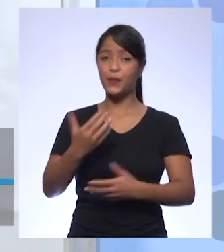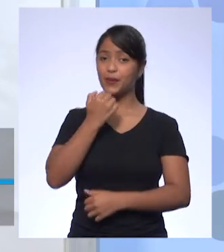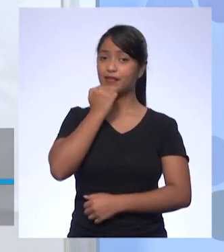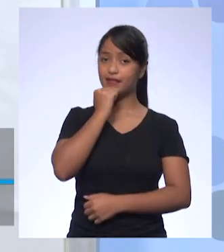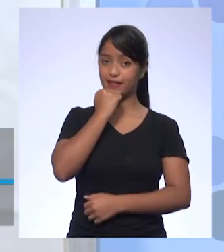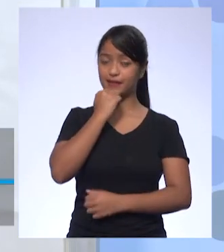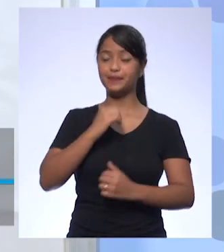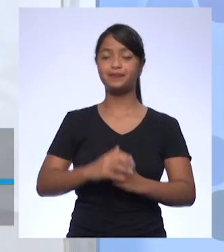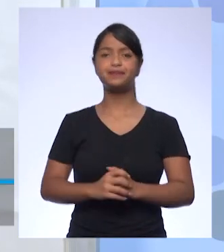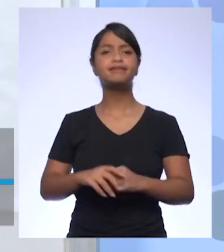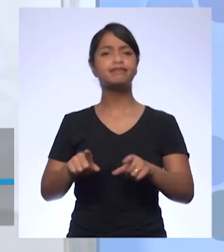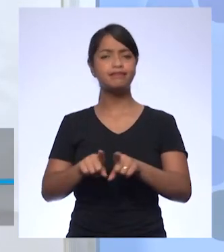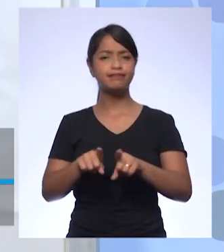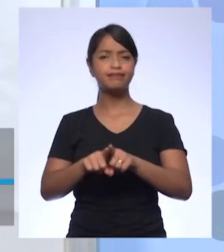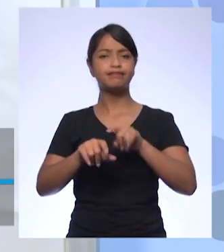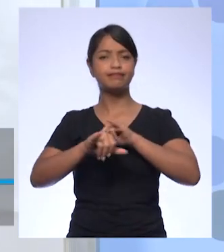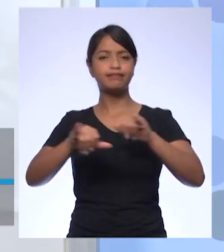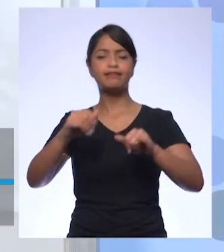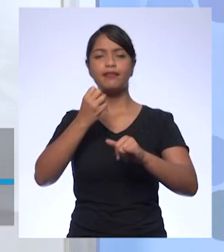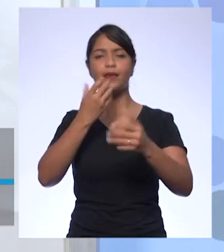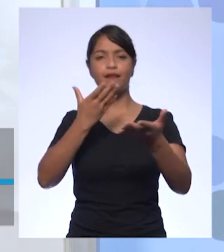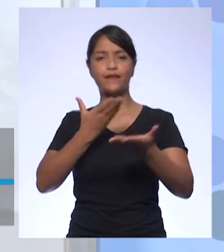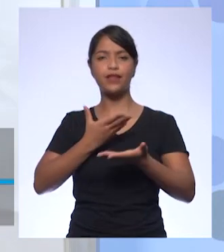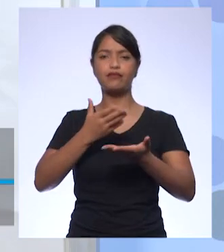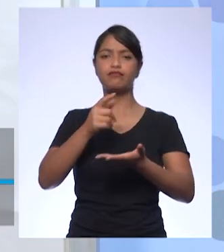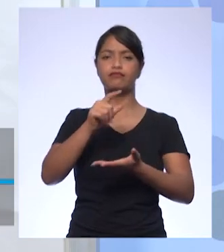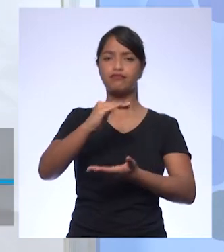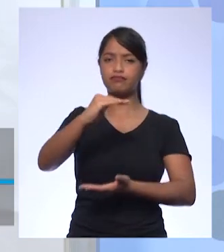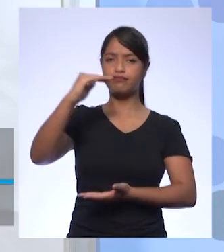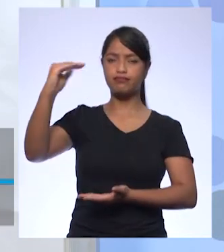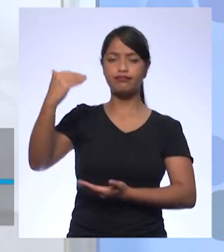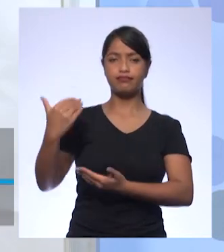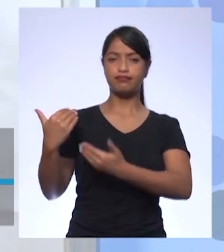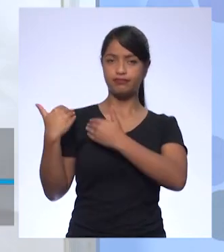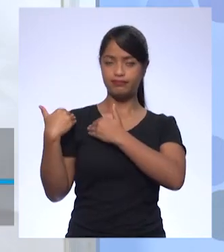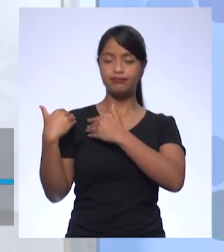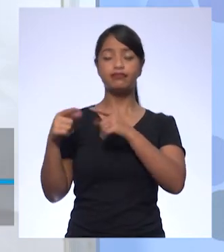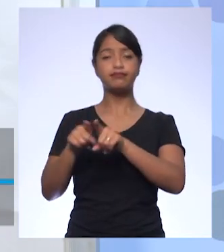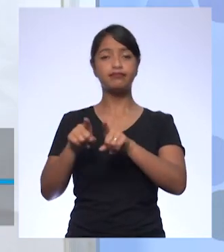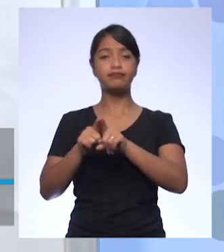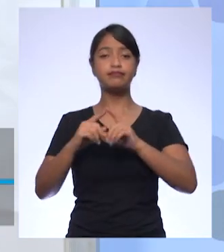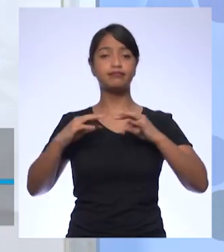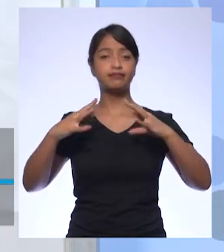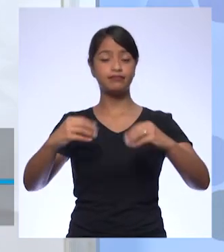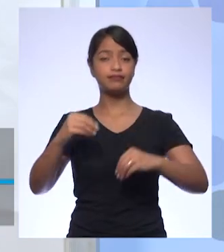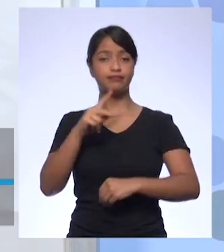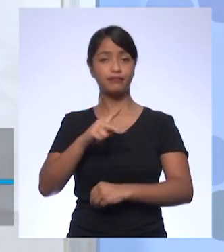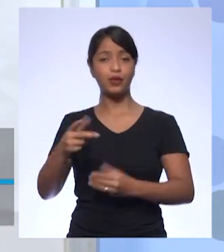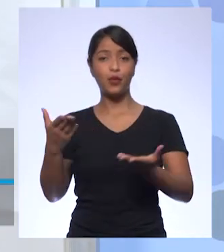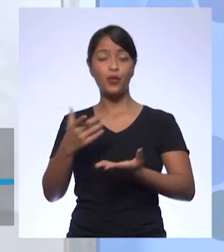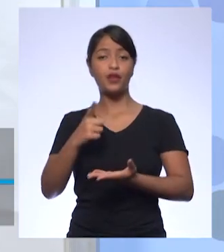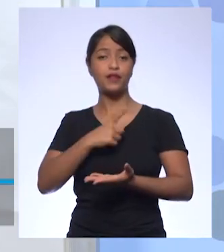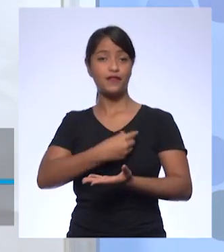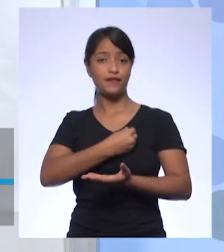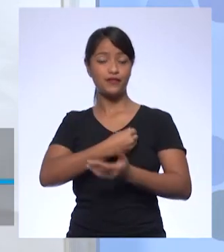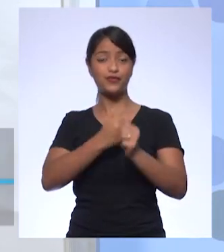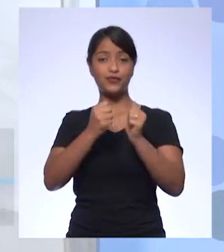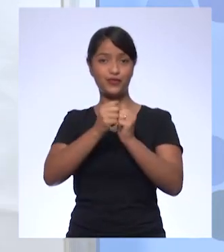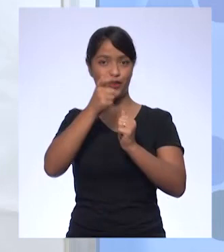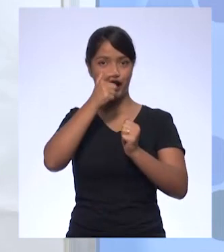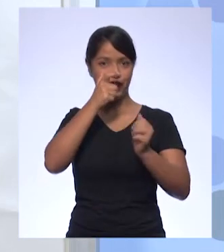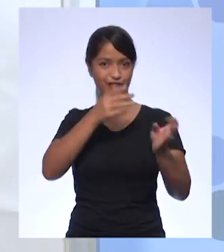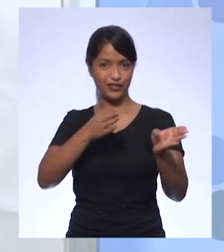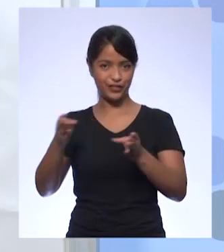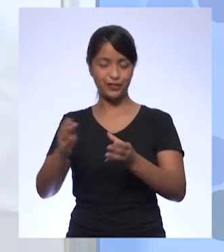aos responsáveis e aos nossos queridos professores aí que estão sempre acompanhando as aulas. Hoje a nossa aula vai ser um pouquinho